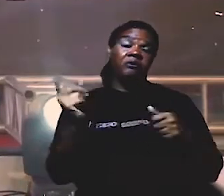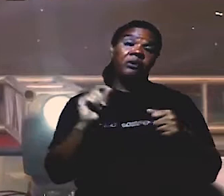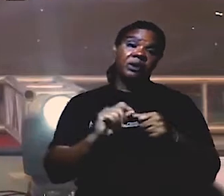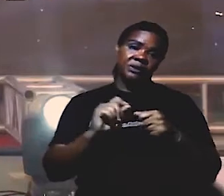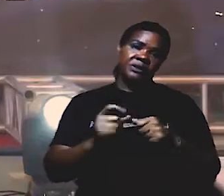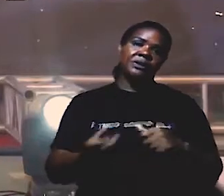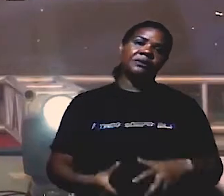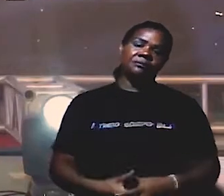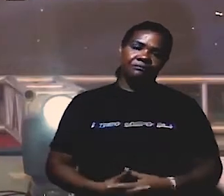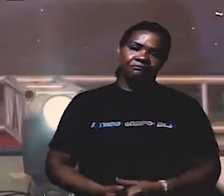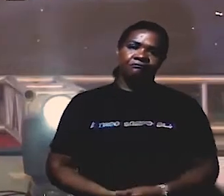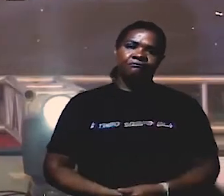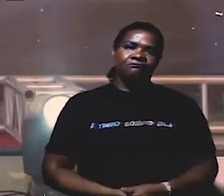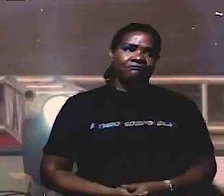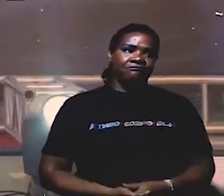fazer.